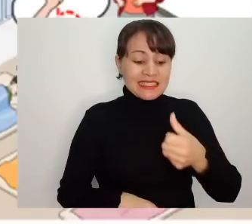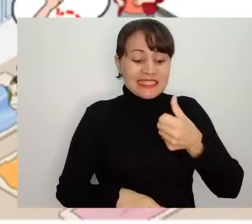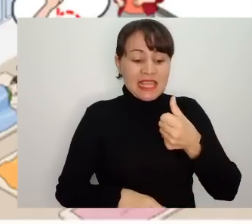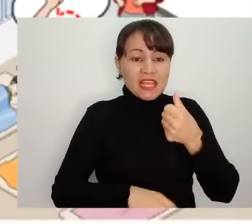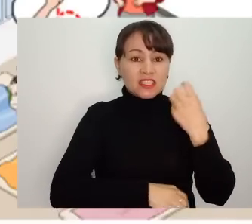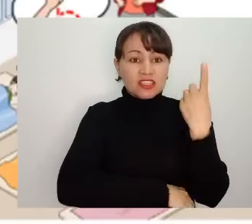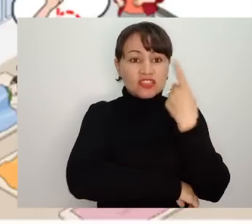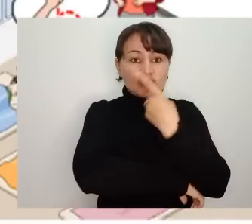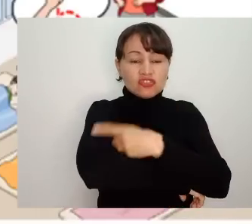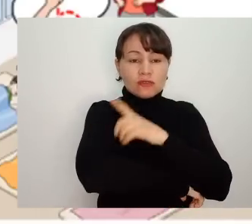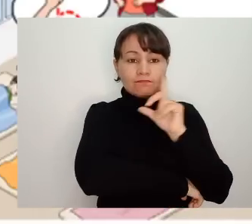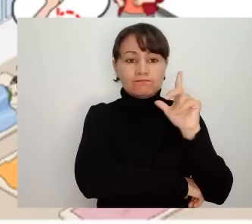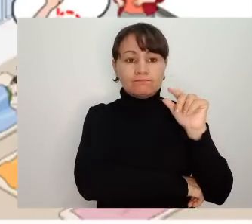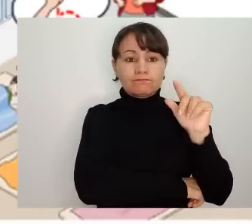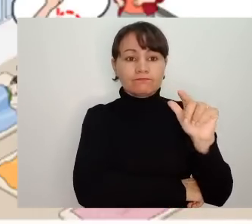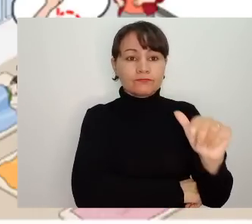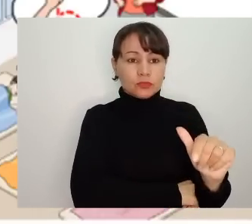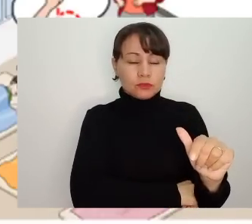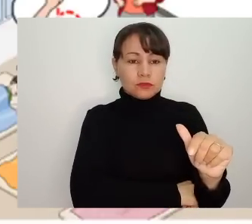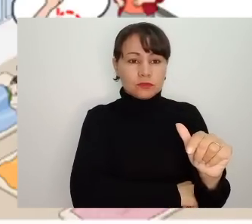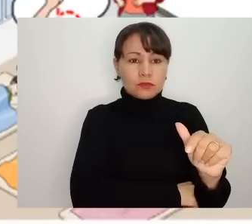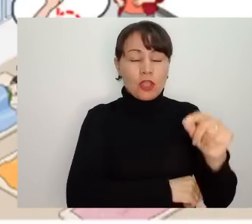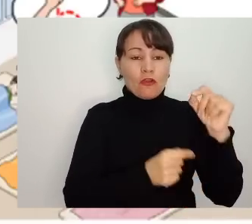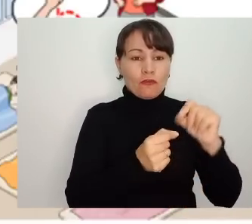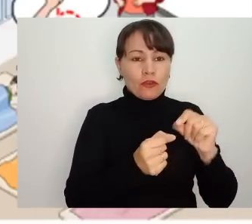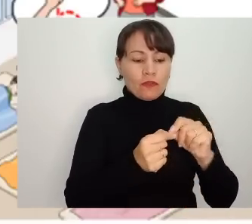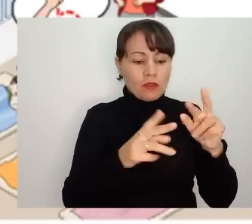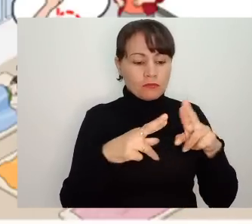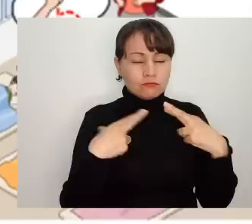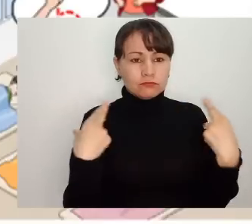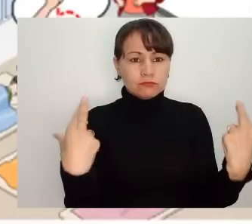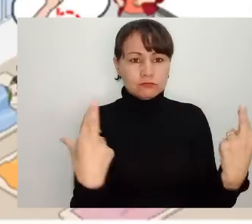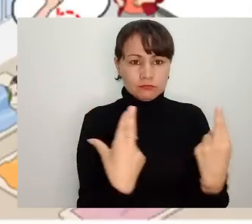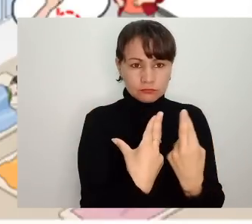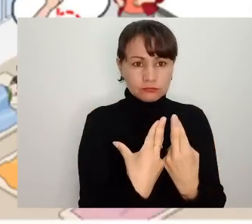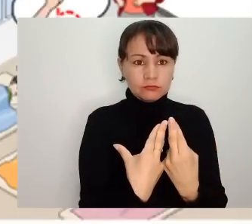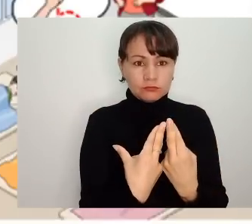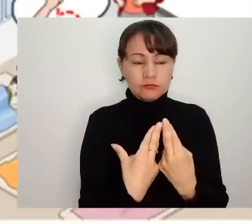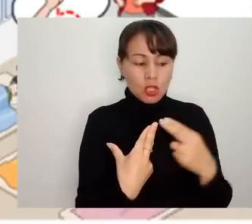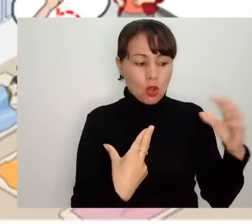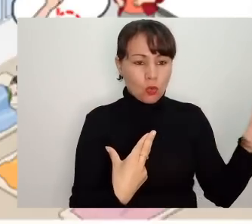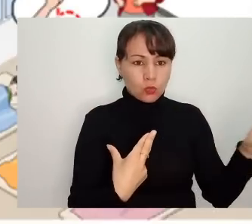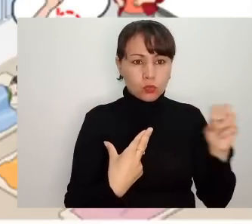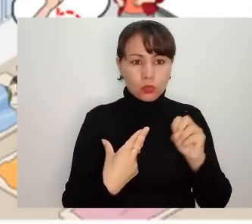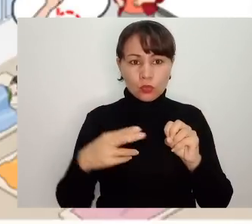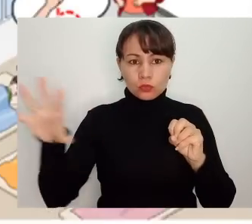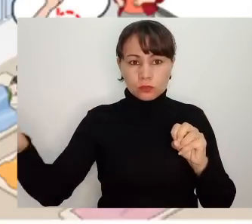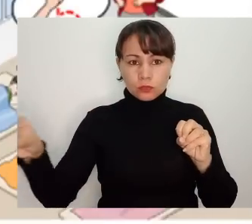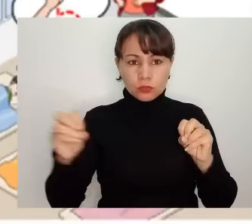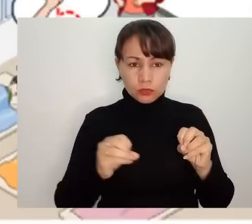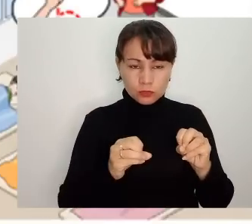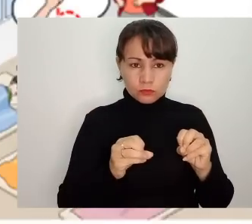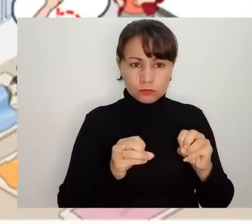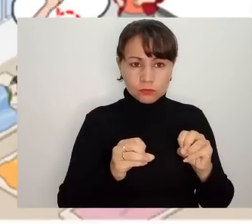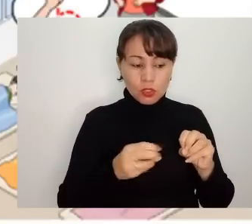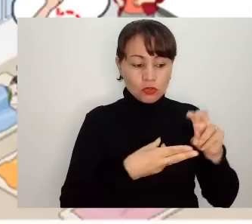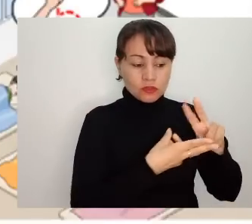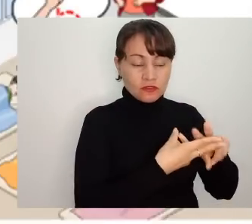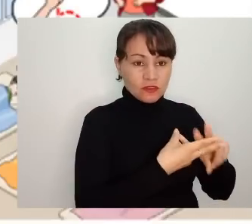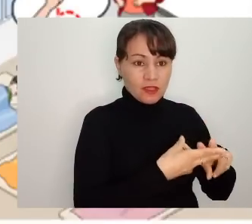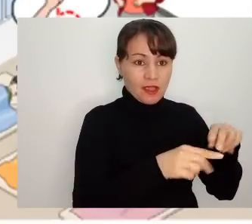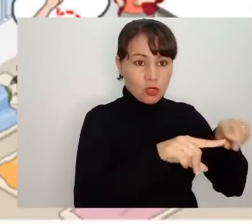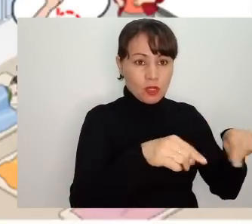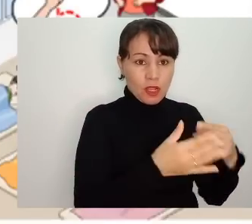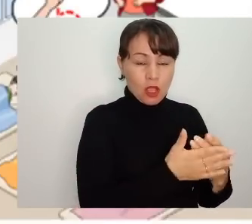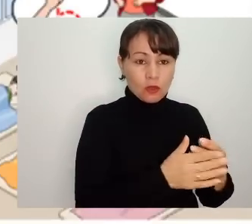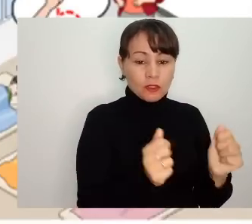6 dias depois, foi feita a reunião, novamente, desses alunos, tanto os que permaneceram em